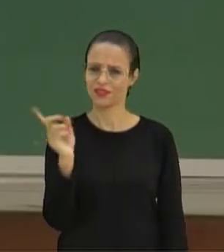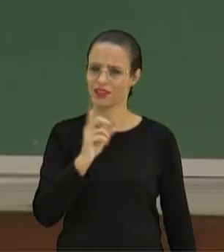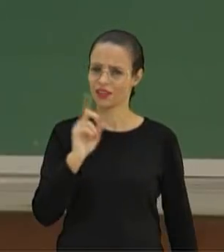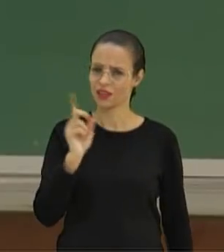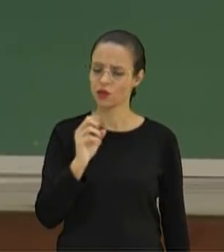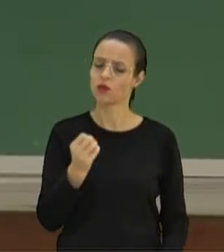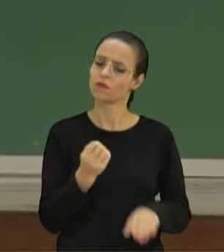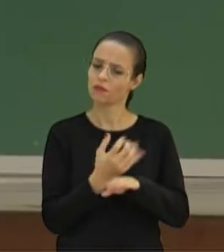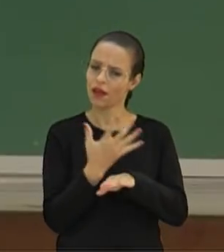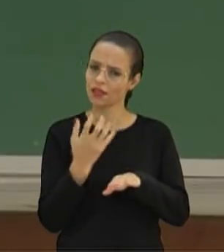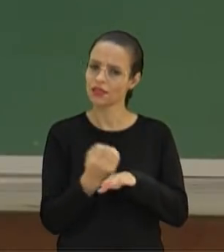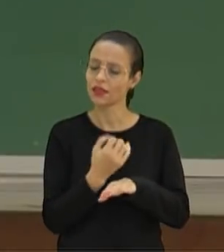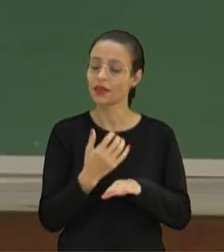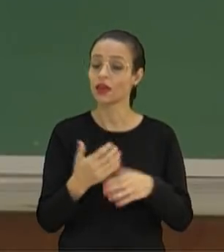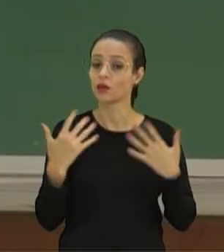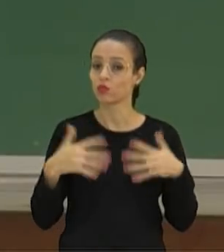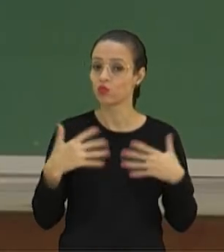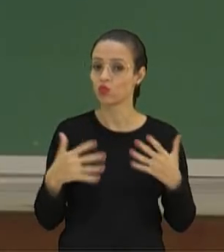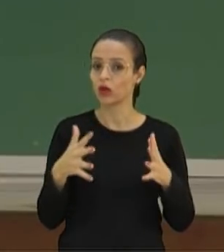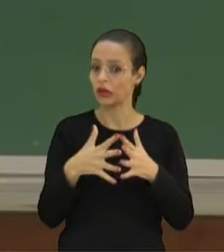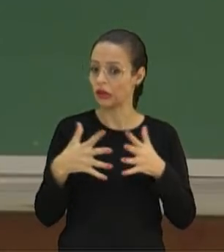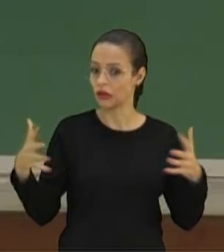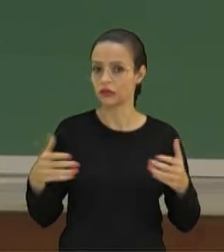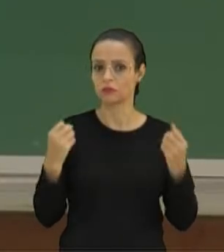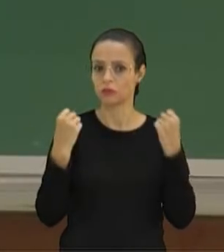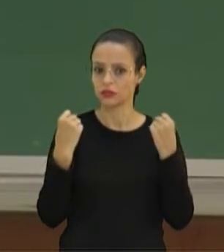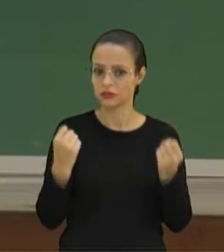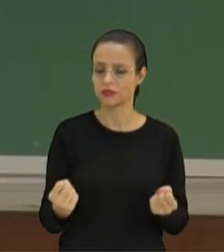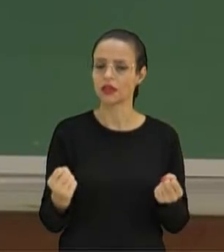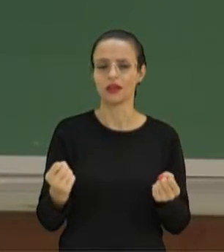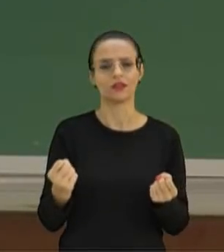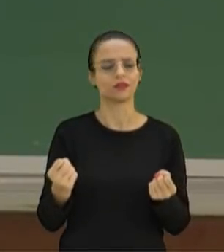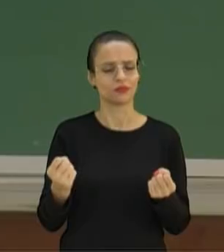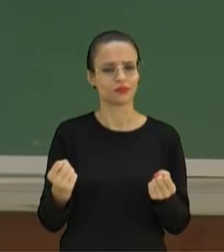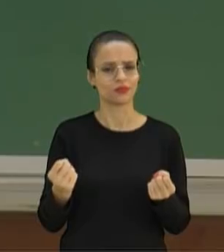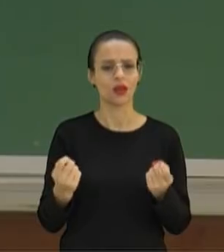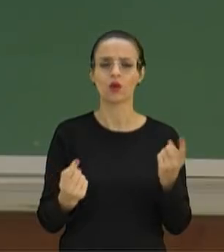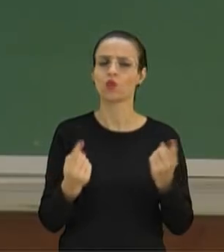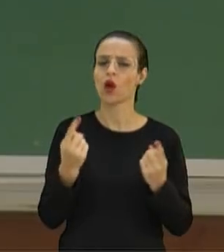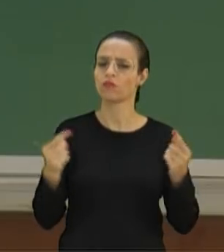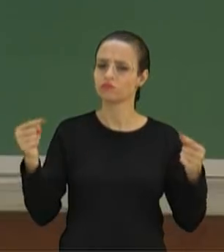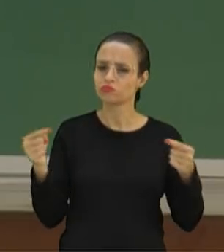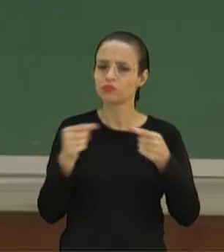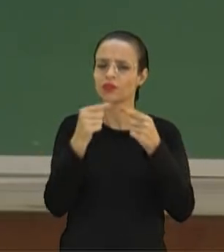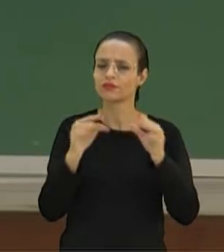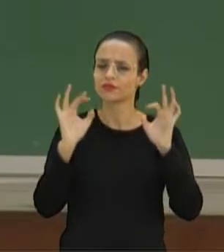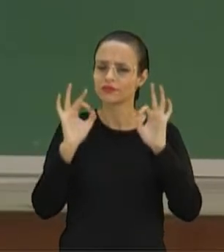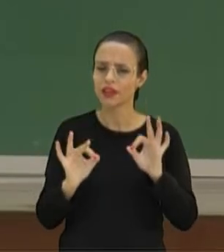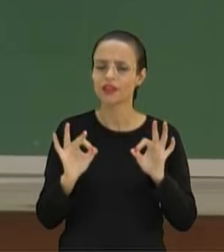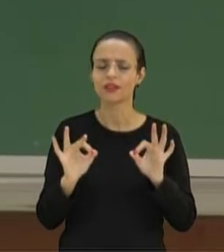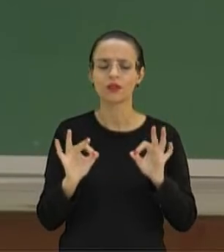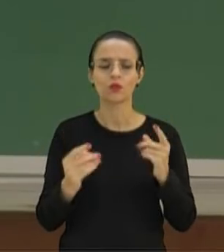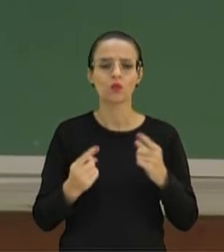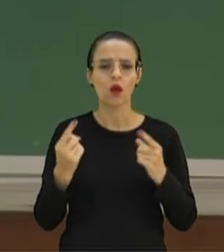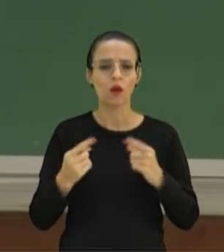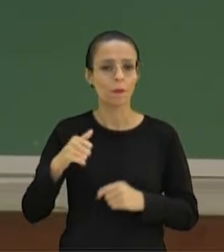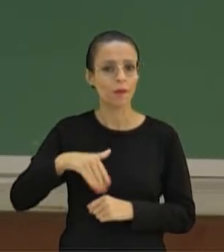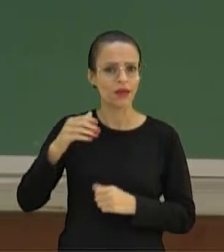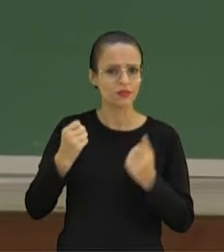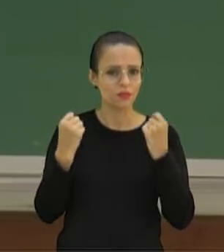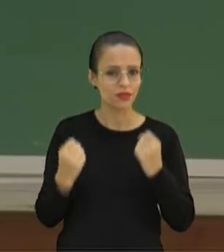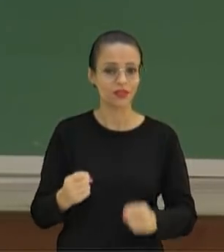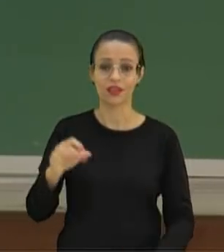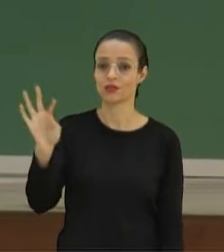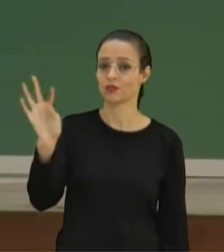a baleia tem uma massa muito grande, ela é muito pesada. E qual dessas unidades de medida é a mais pesada que a gente tem?